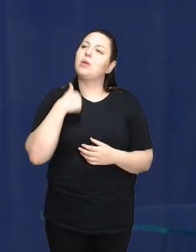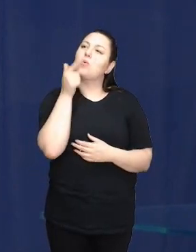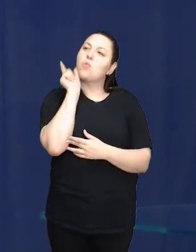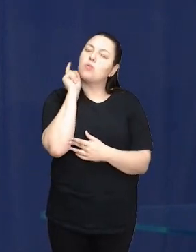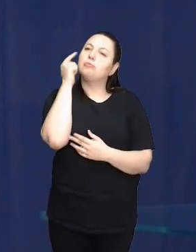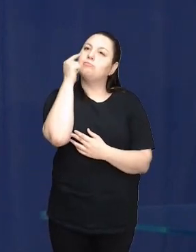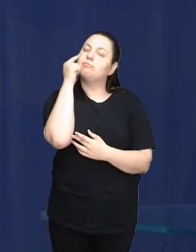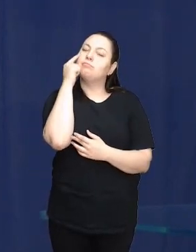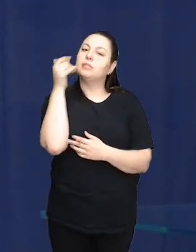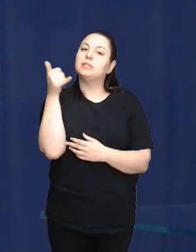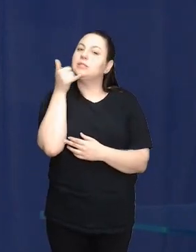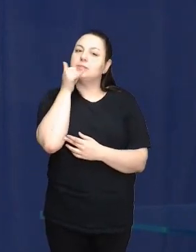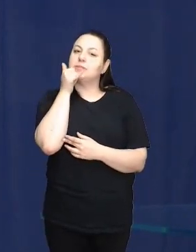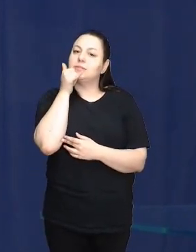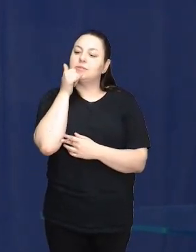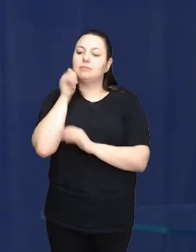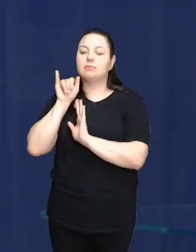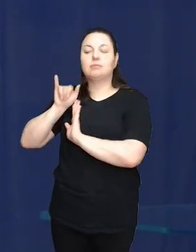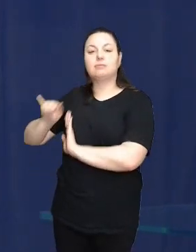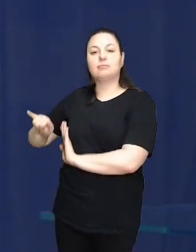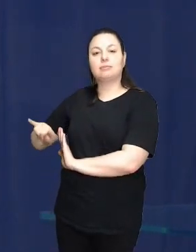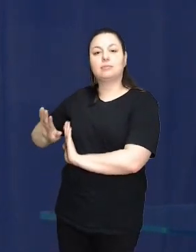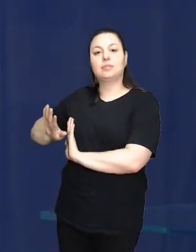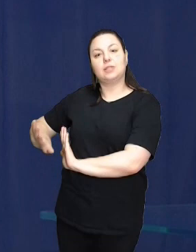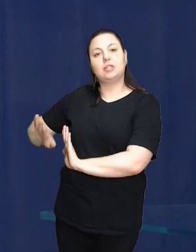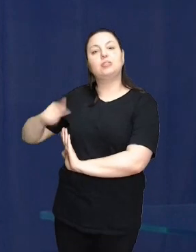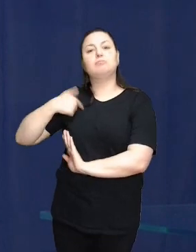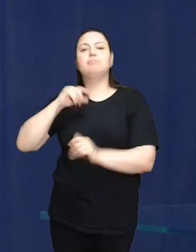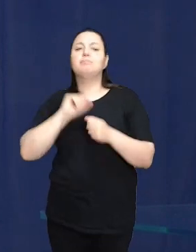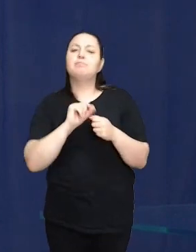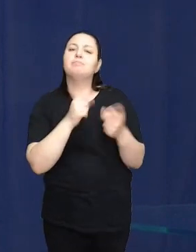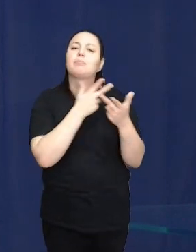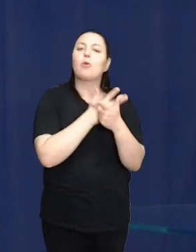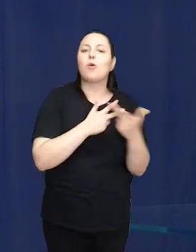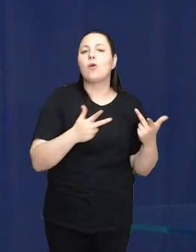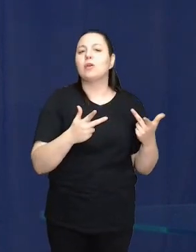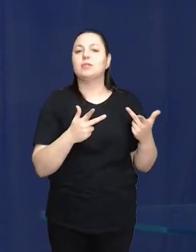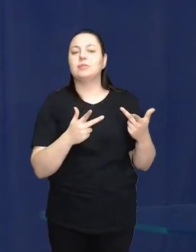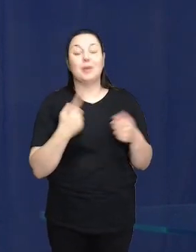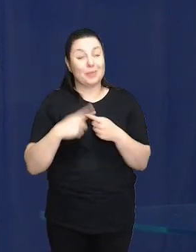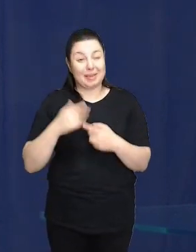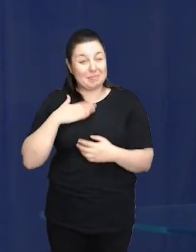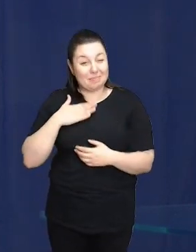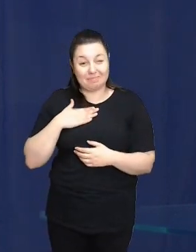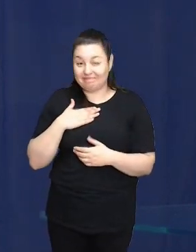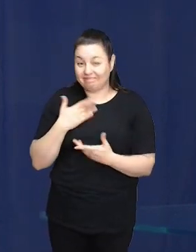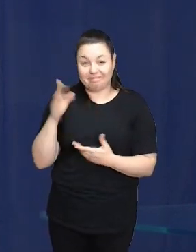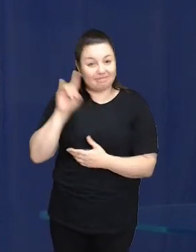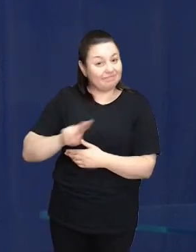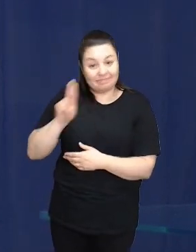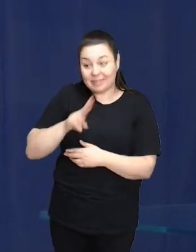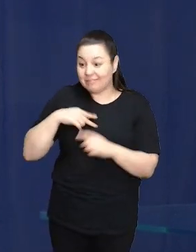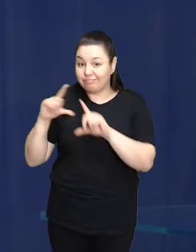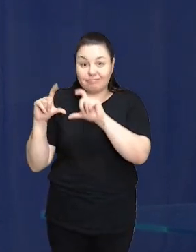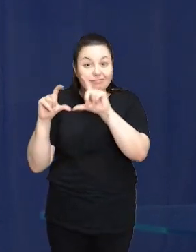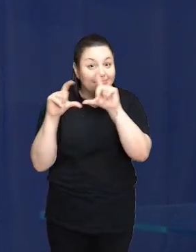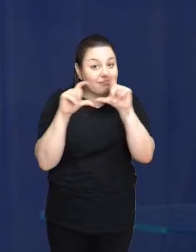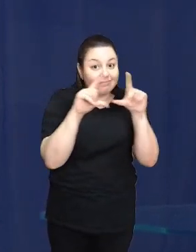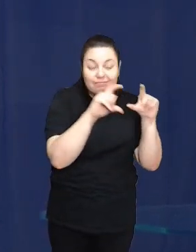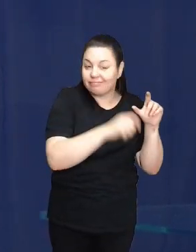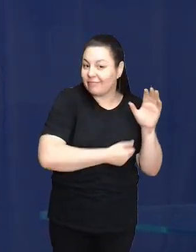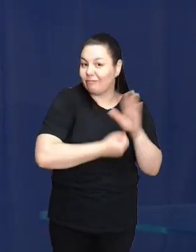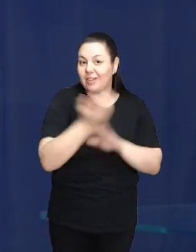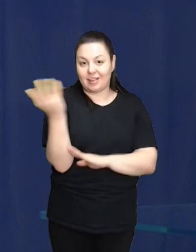sem estar com o celular. E o pior é que eu ainda gosto muito de tirar foto. E eu meu celular tem 40 mil fotos dele. Mas aí a